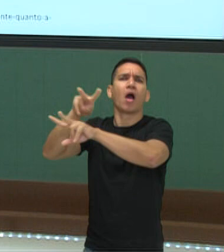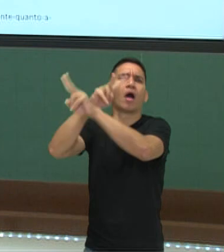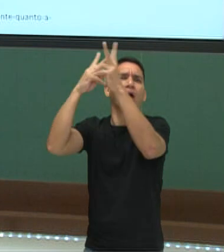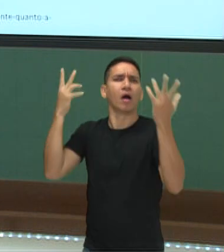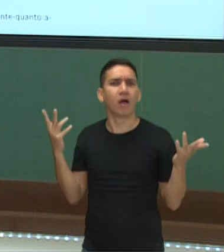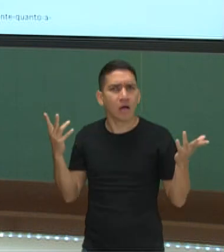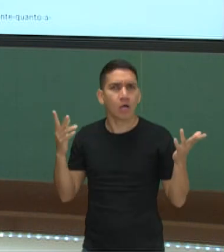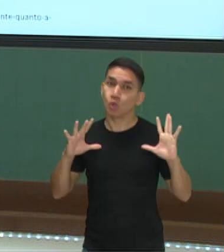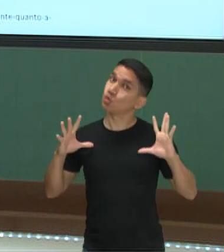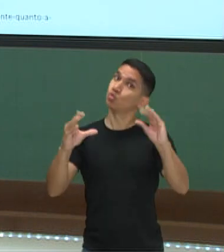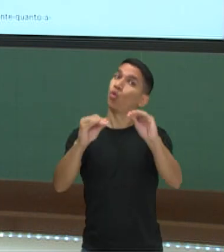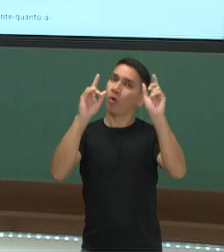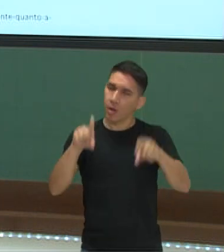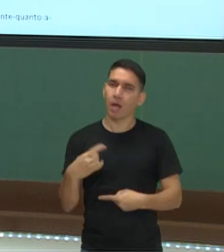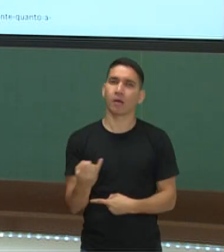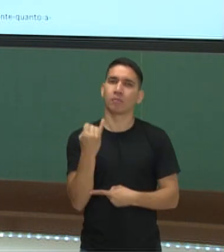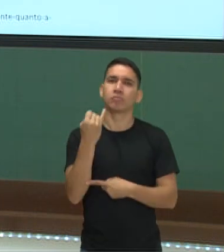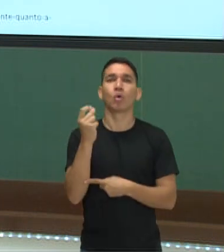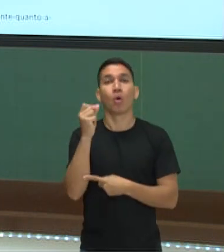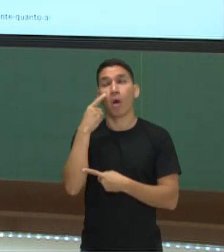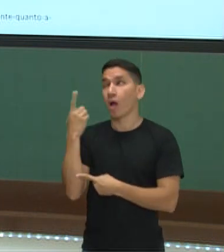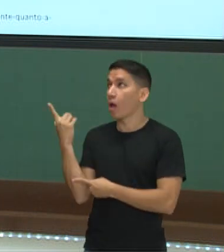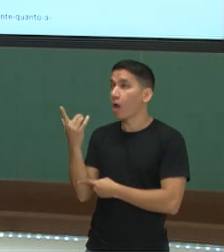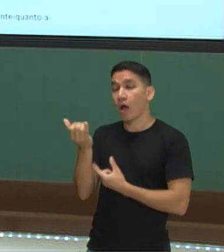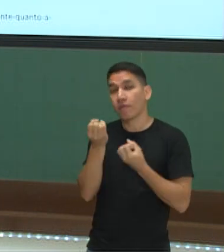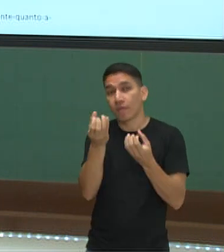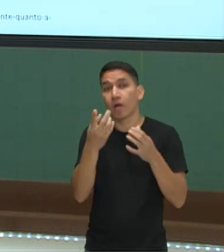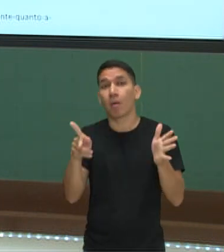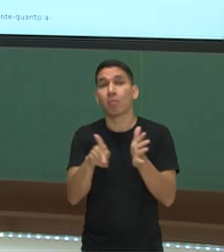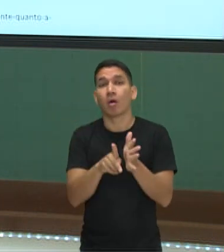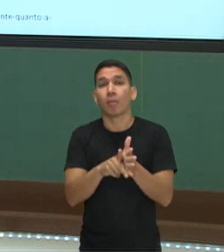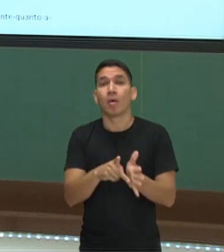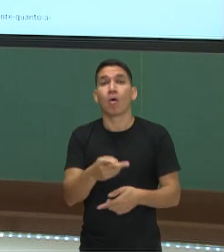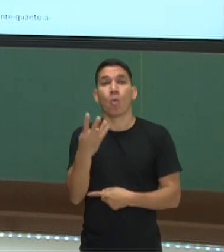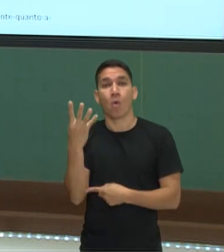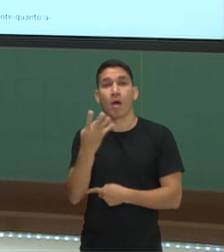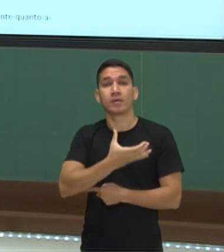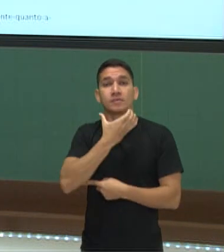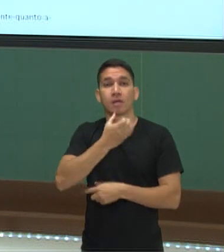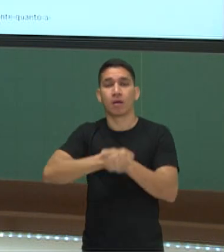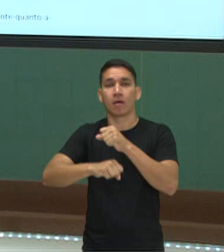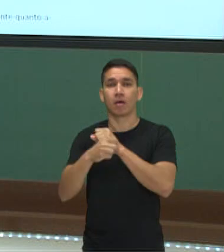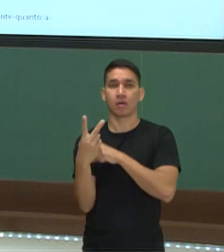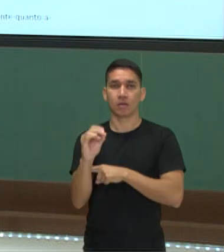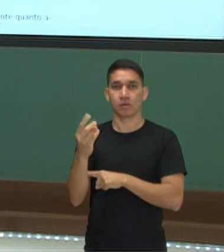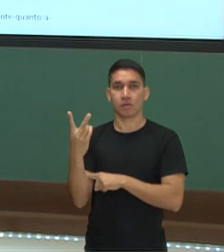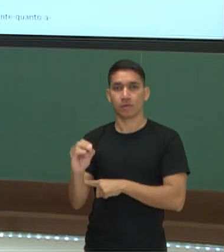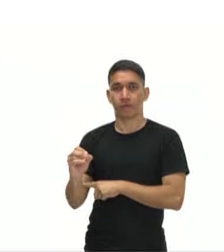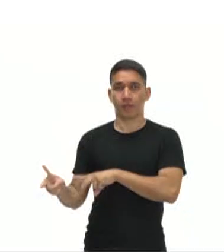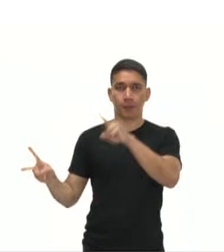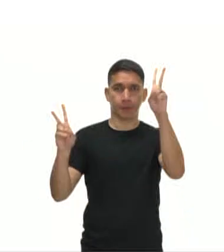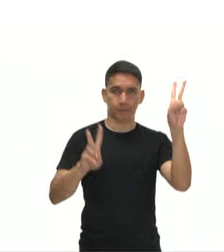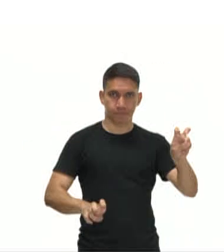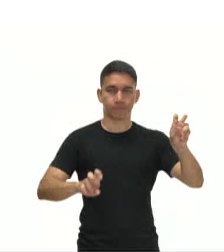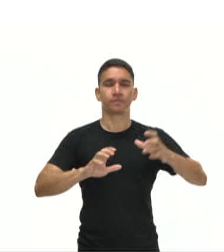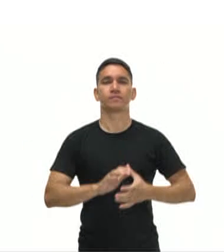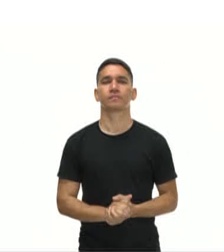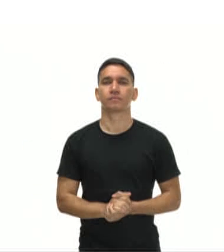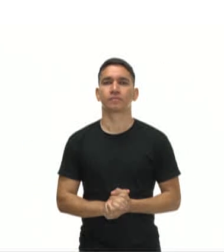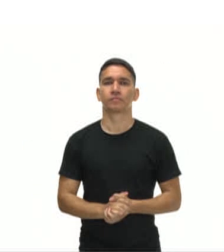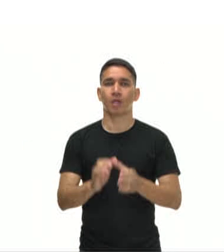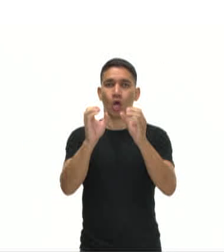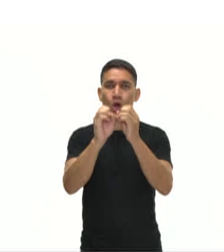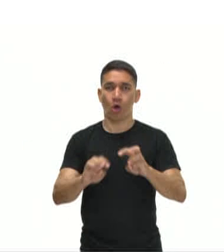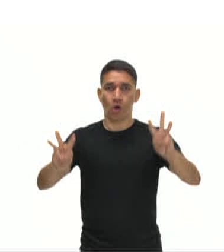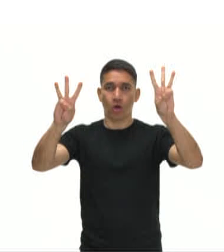Essa notícia é de 4 de dezembro de 2020. E diz assim: a Organização das Nações